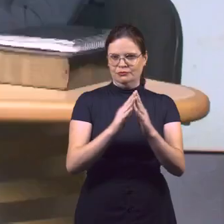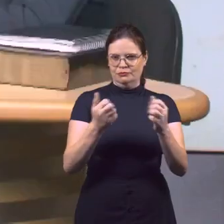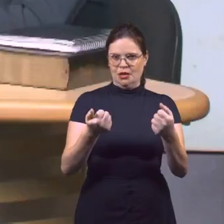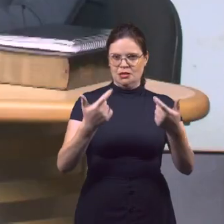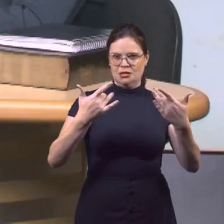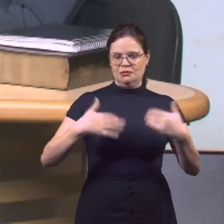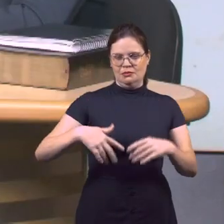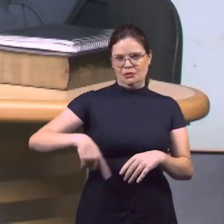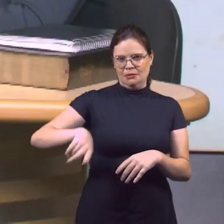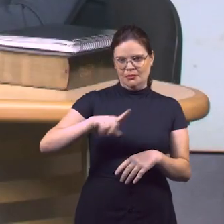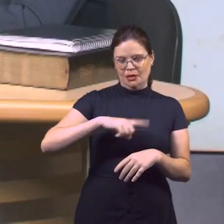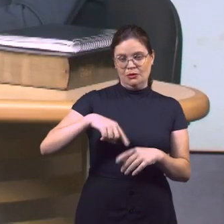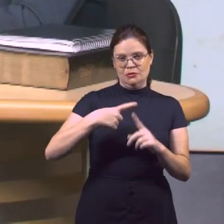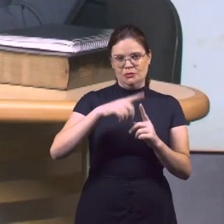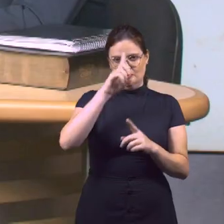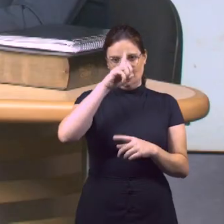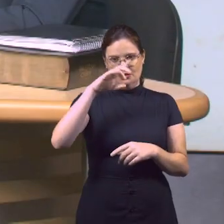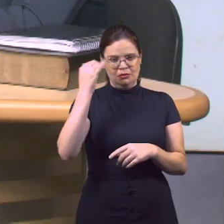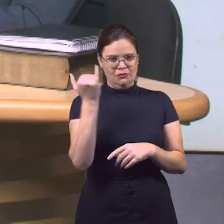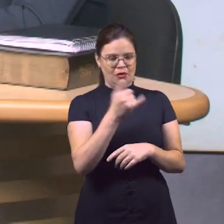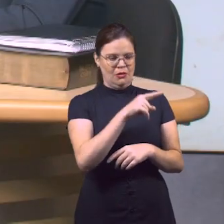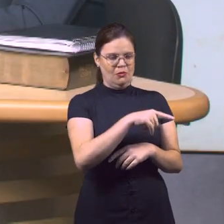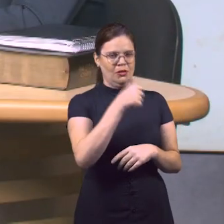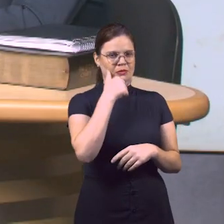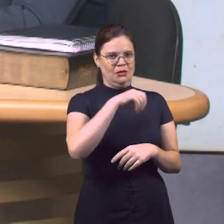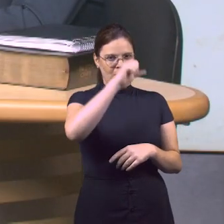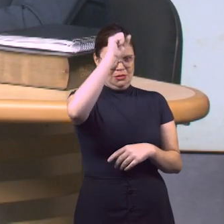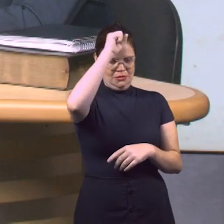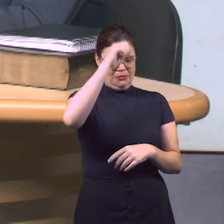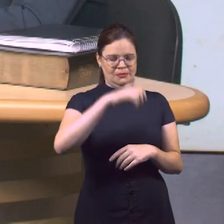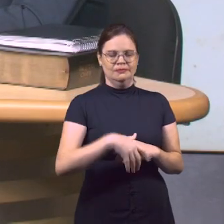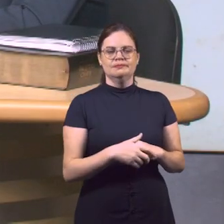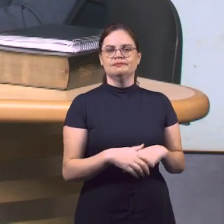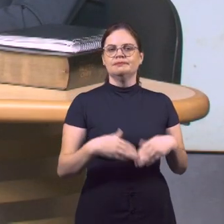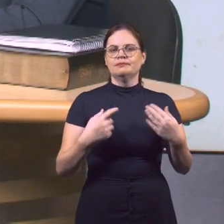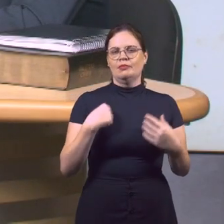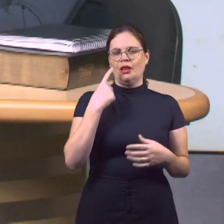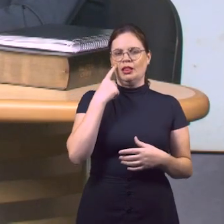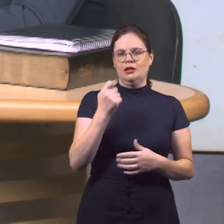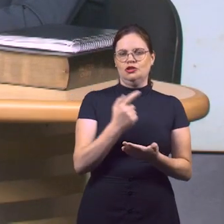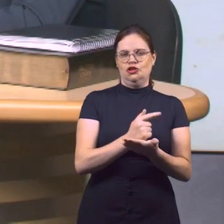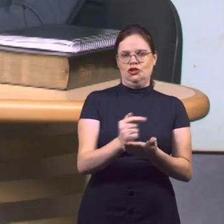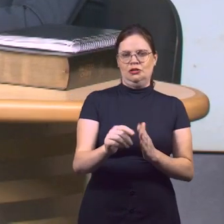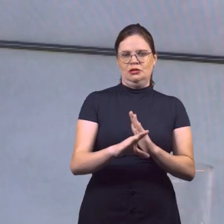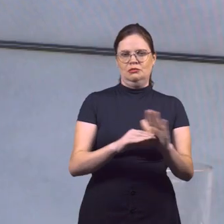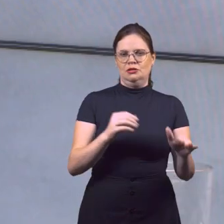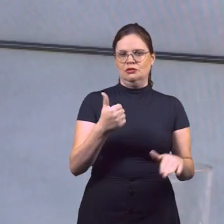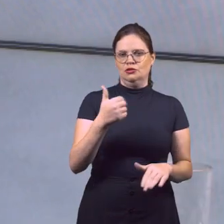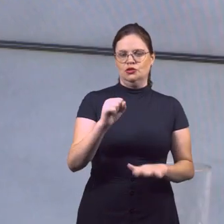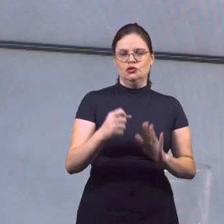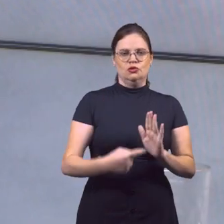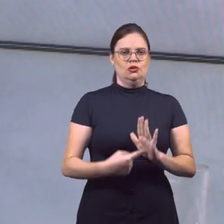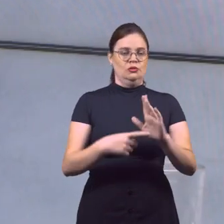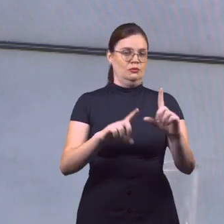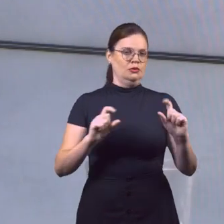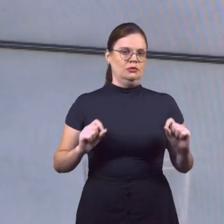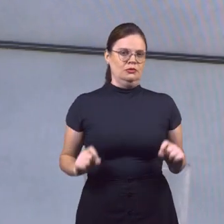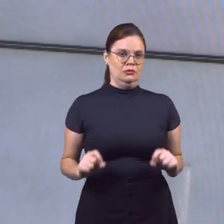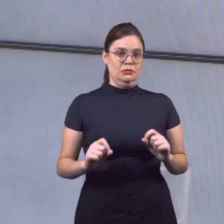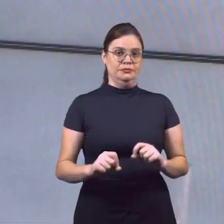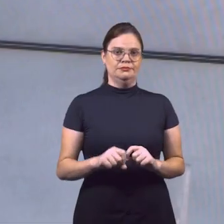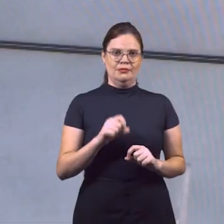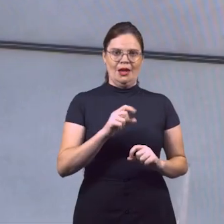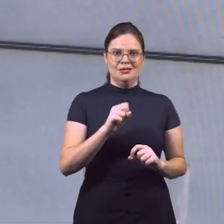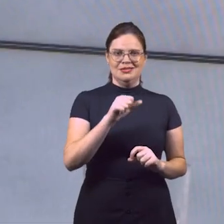Sara. É interessante que em Gênesis capítulo 18, a palavra fala que Sara ela riu quando o Senhor ele fez